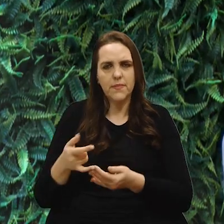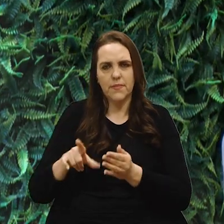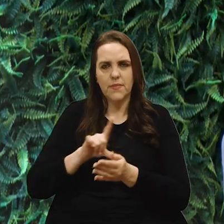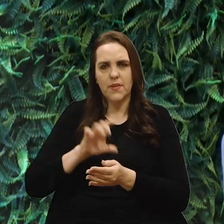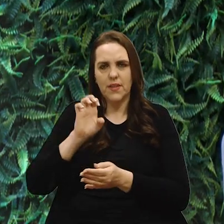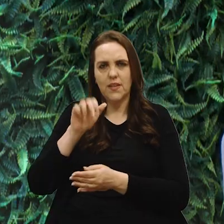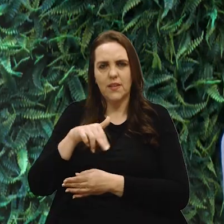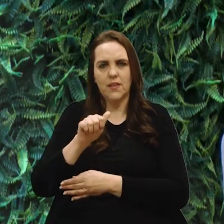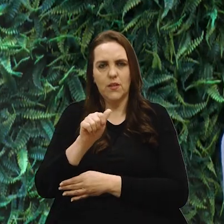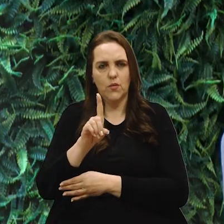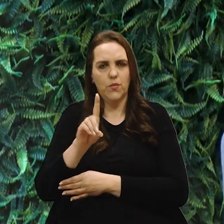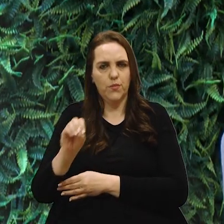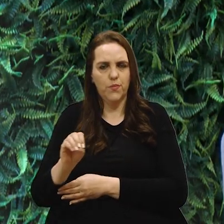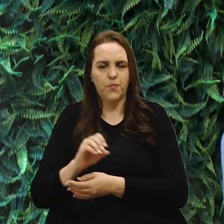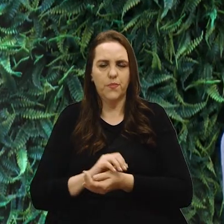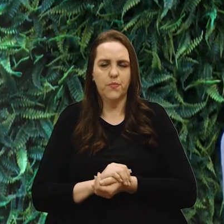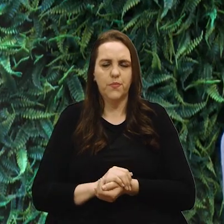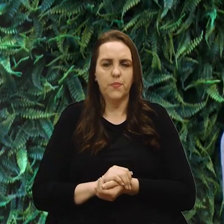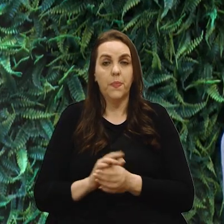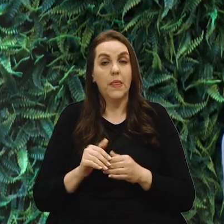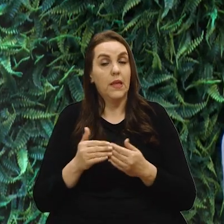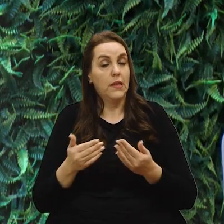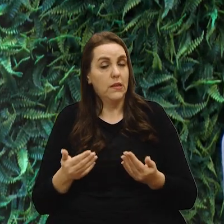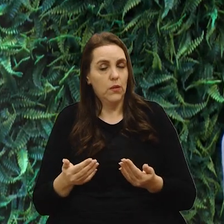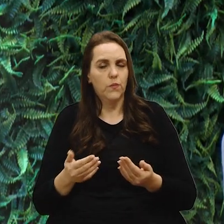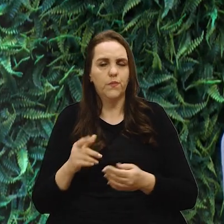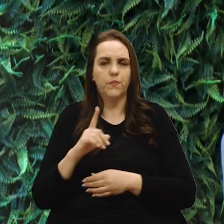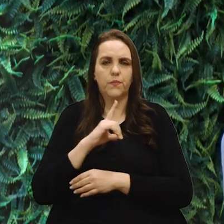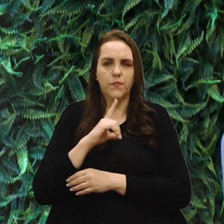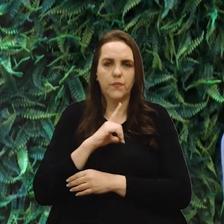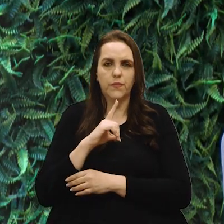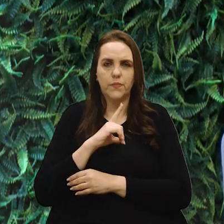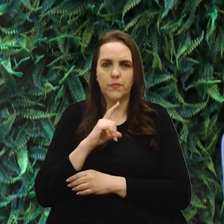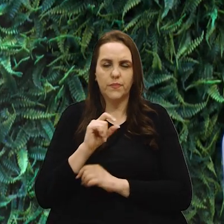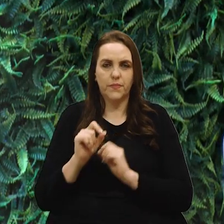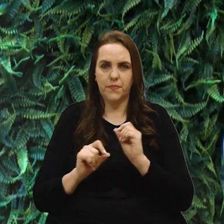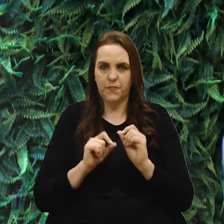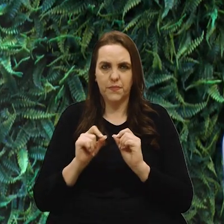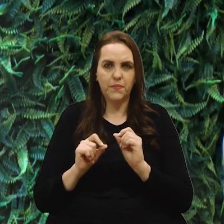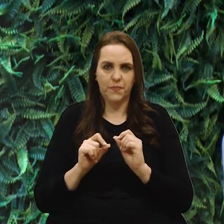assim. Então vai ter